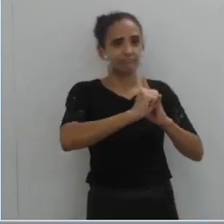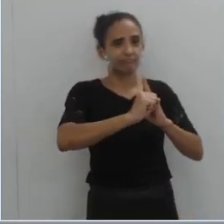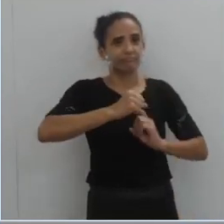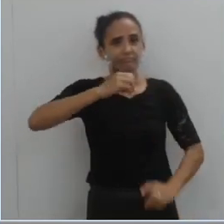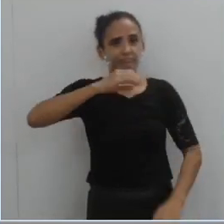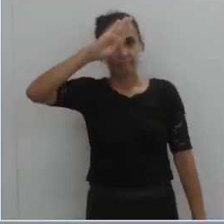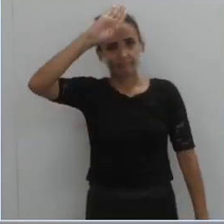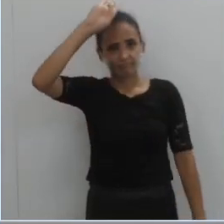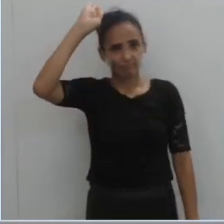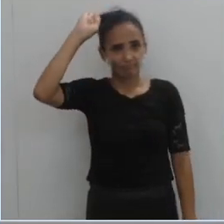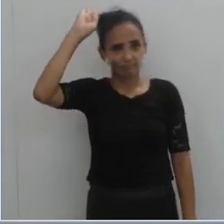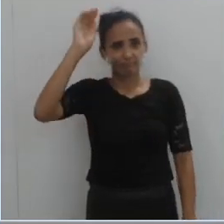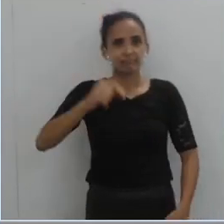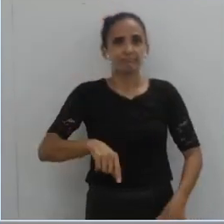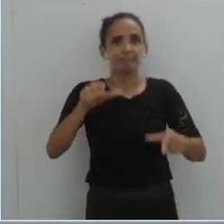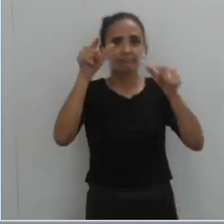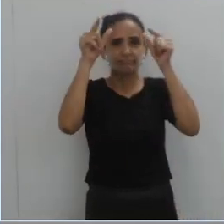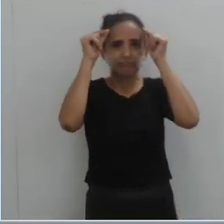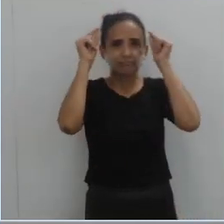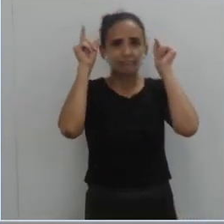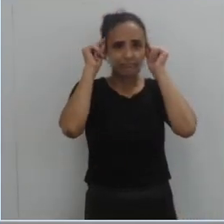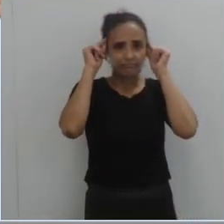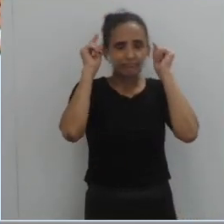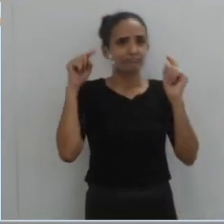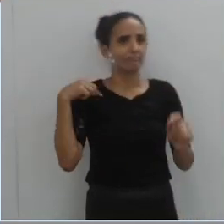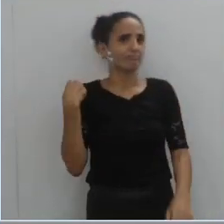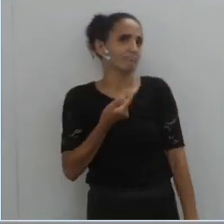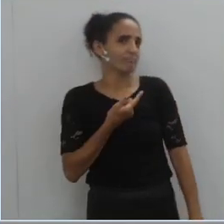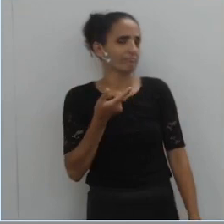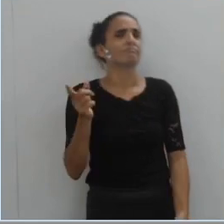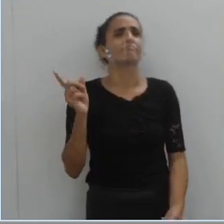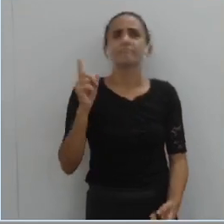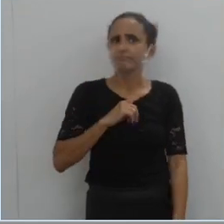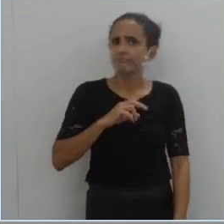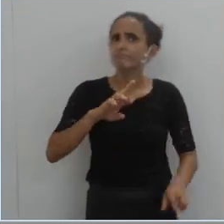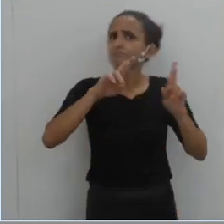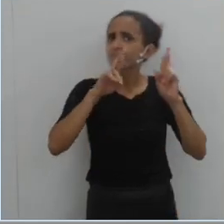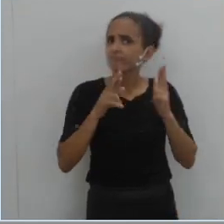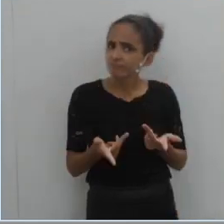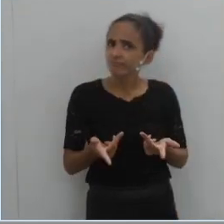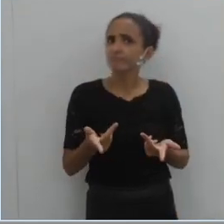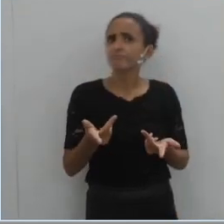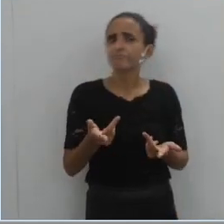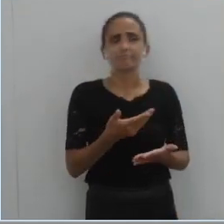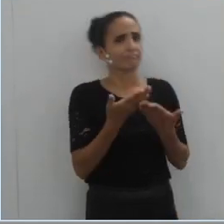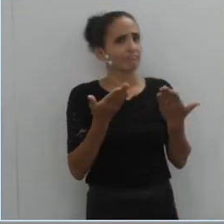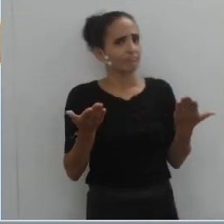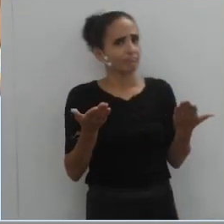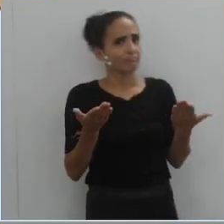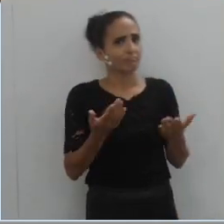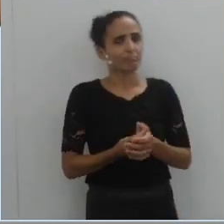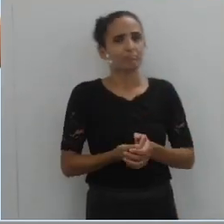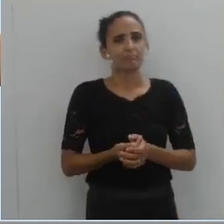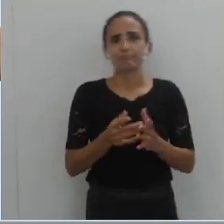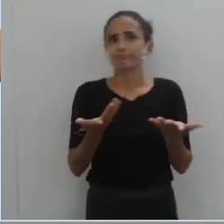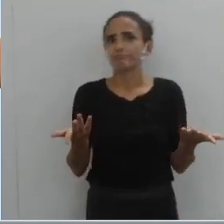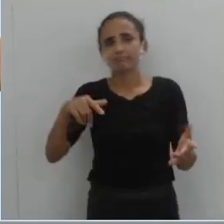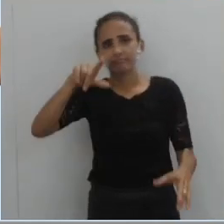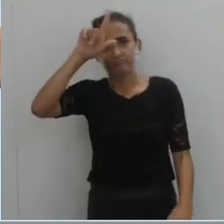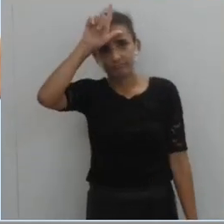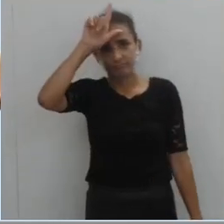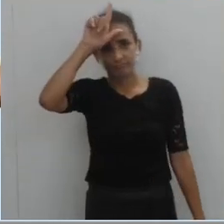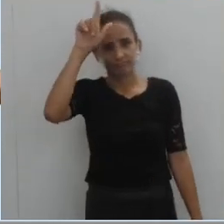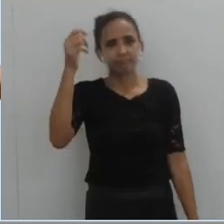iguais, a gente tinha bastante diferença, sim. Então, por exemplo, a matriarca da